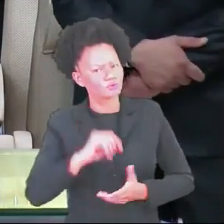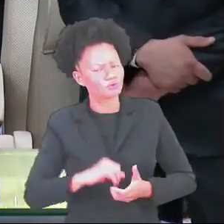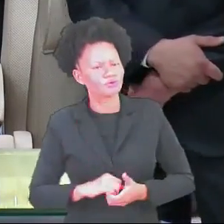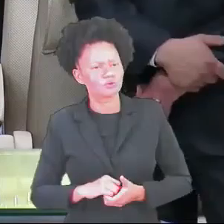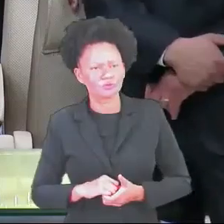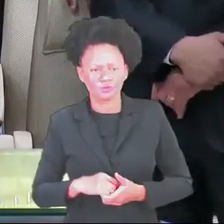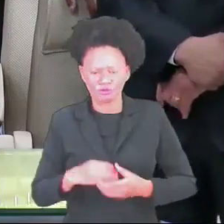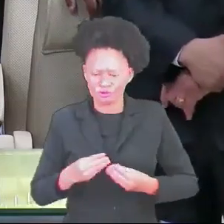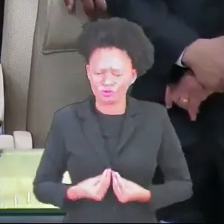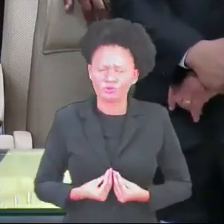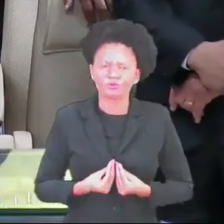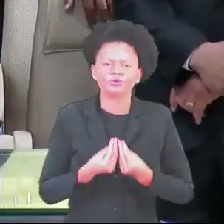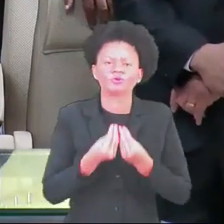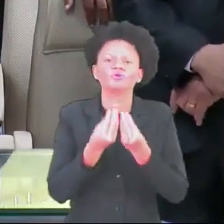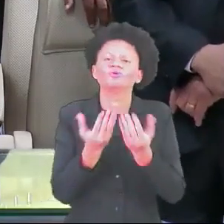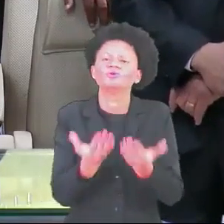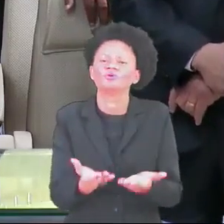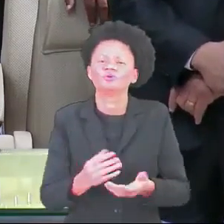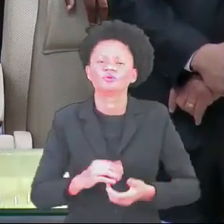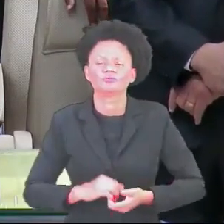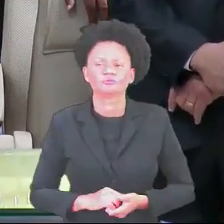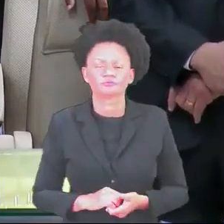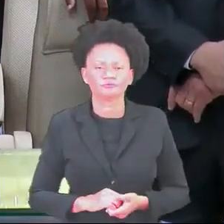Eu estou te oferecendo